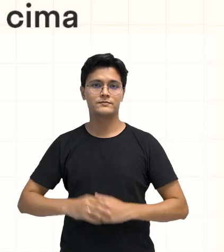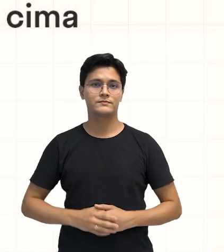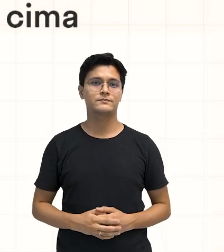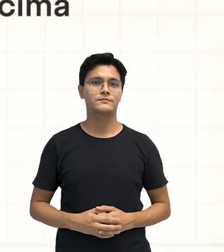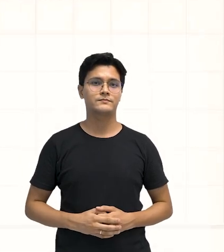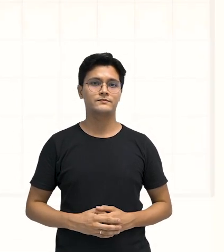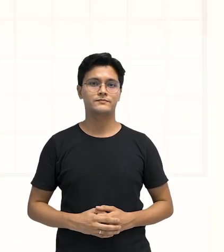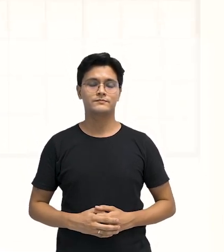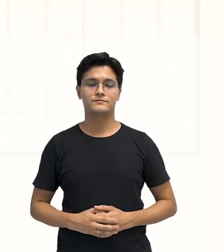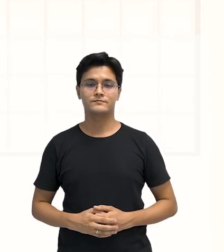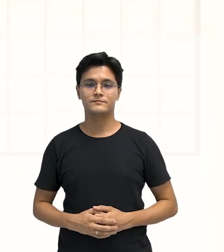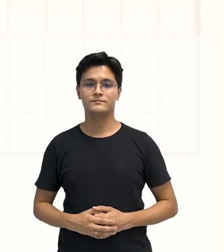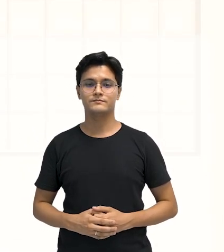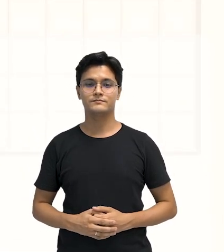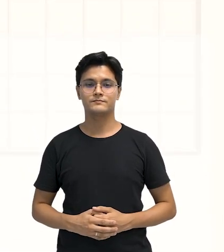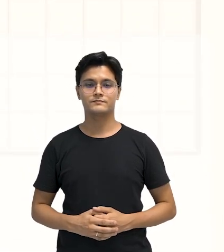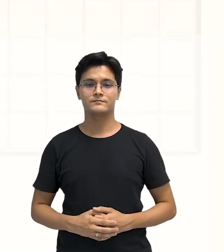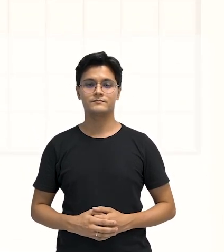Vamos lá.